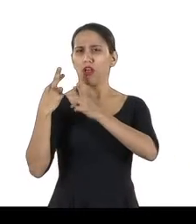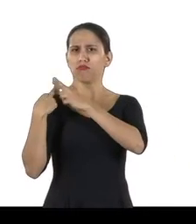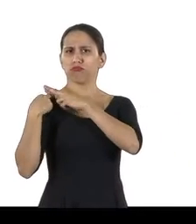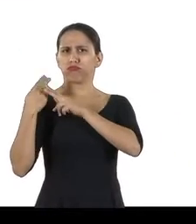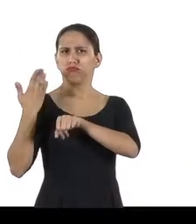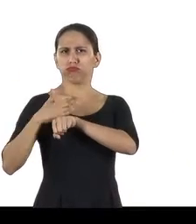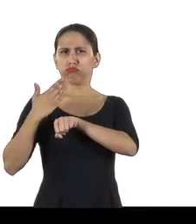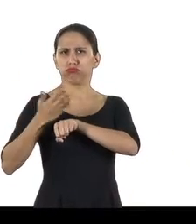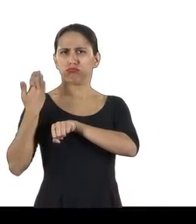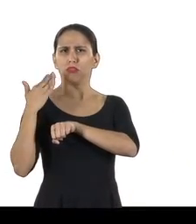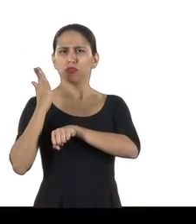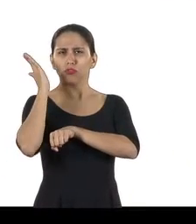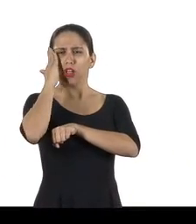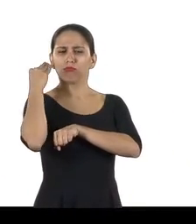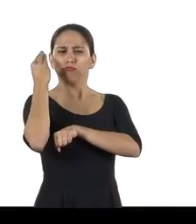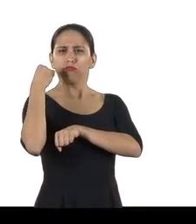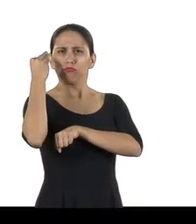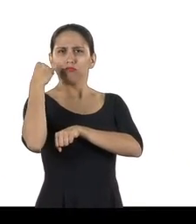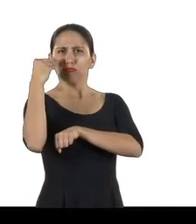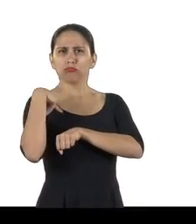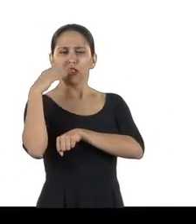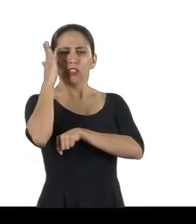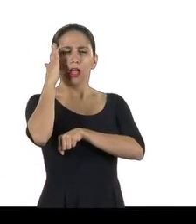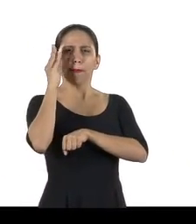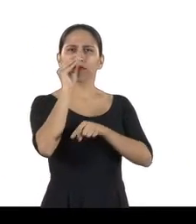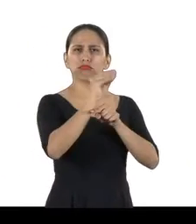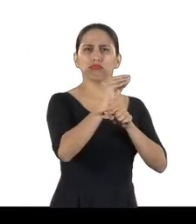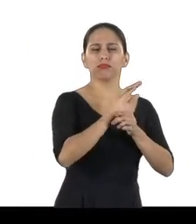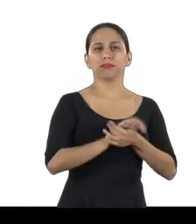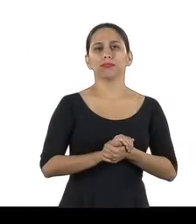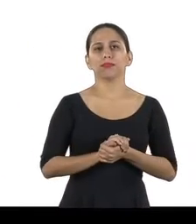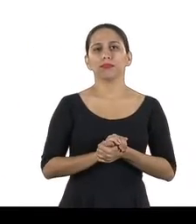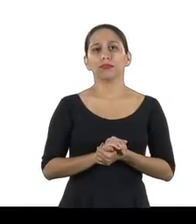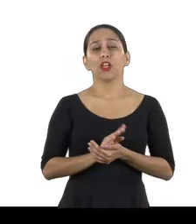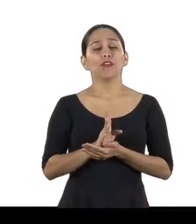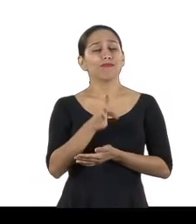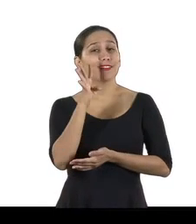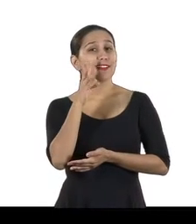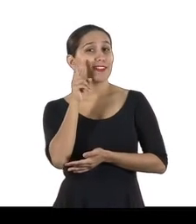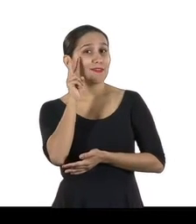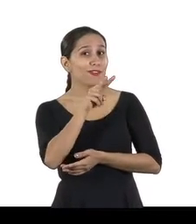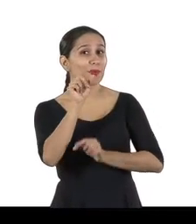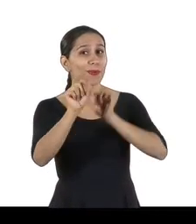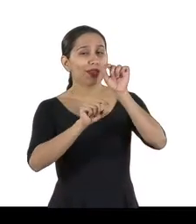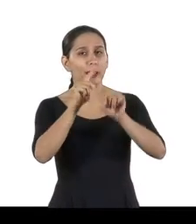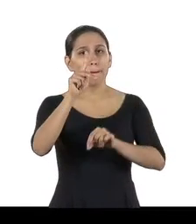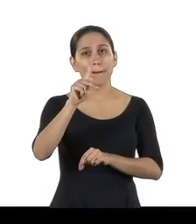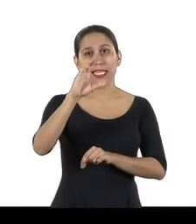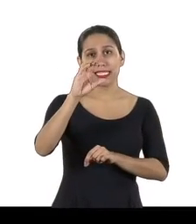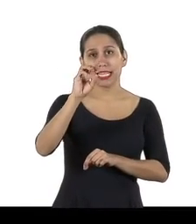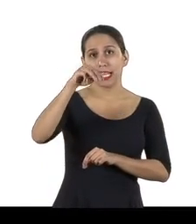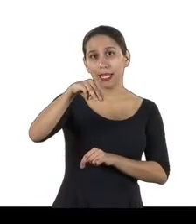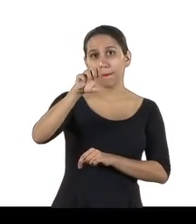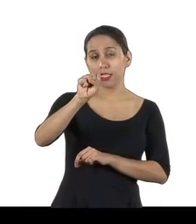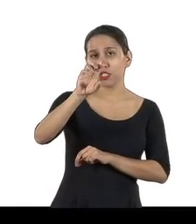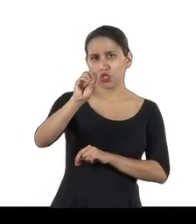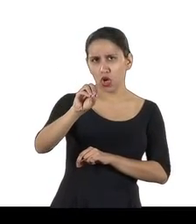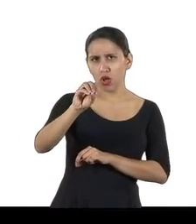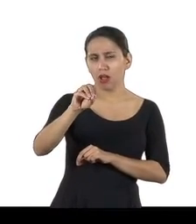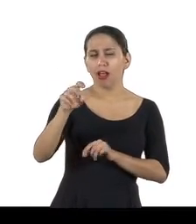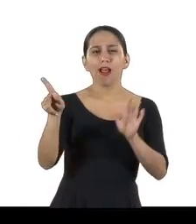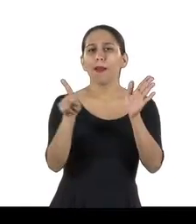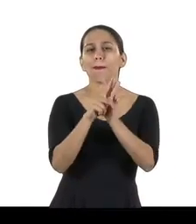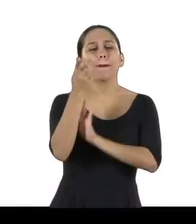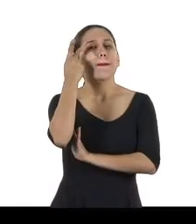treinada. Como você viu no episódio de hoje, o PCMSO é planejado para garantir a sua saúde e de seus colegas.